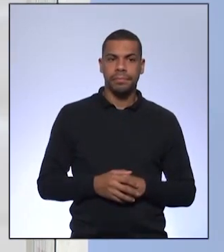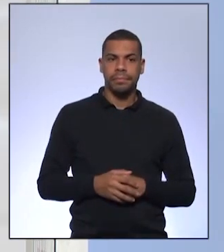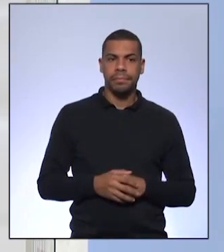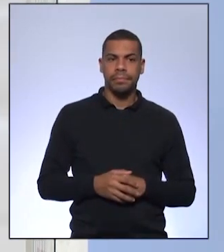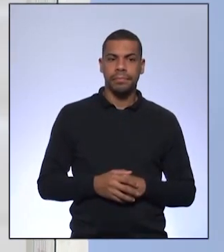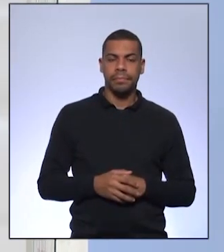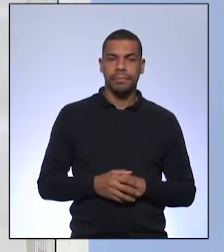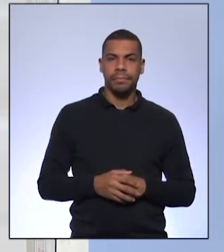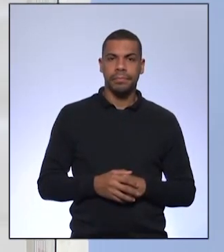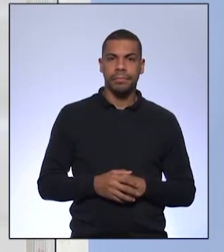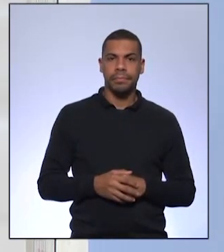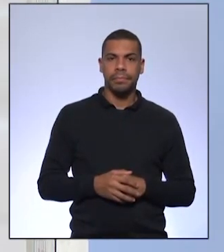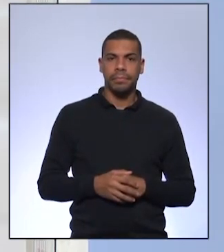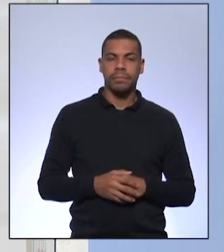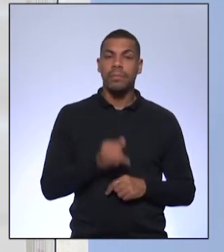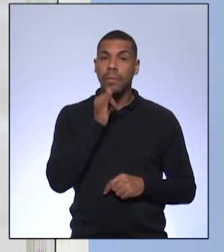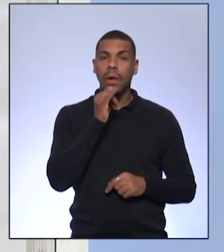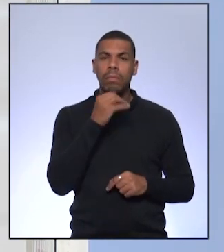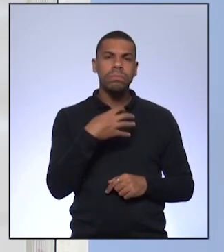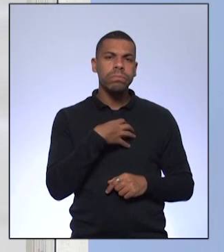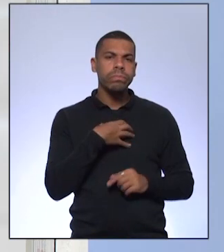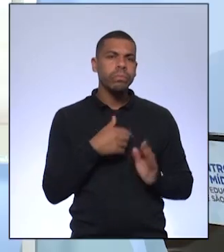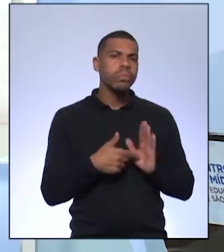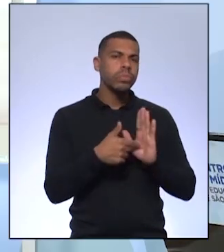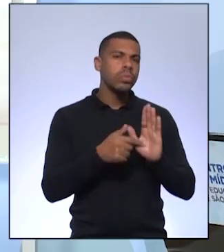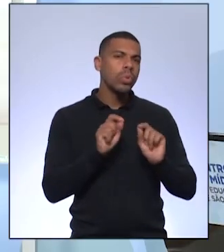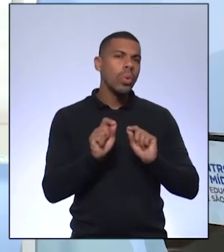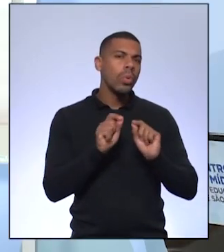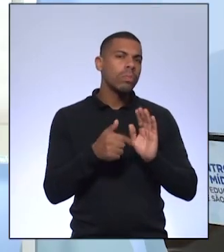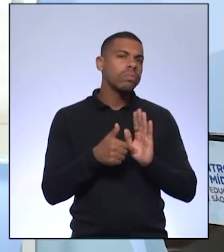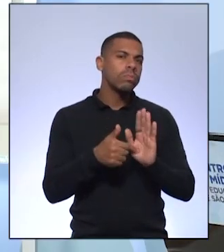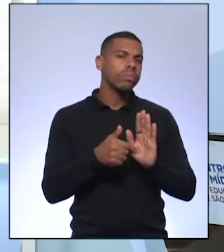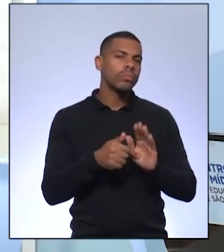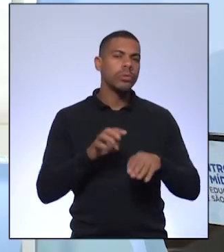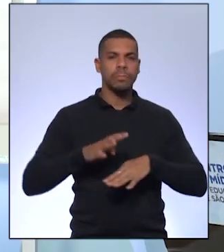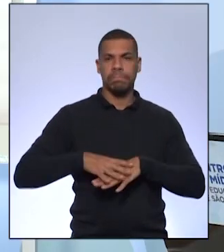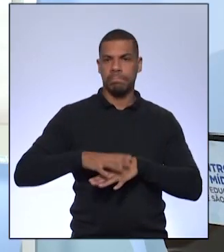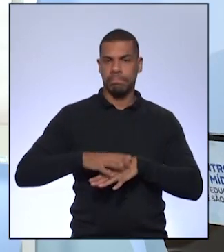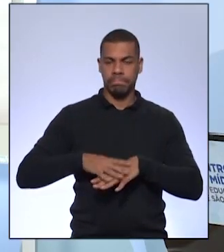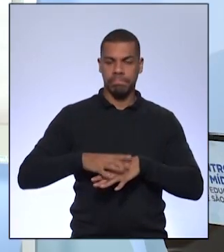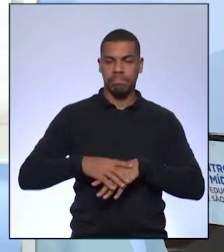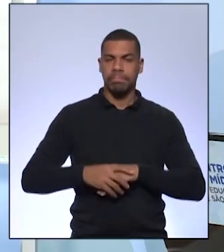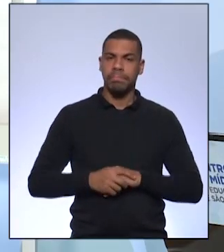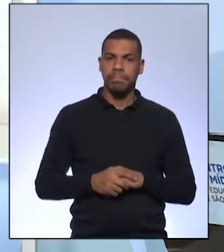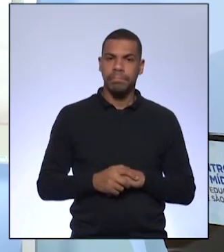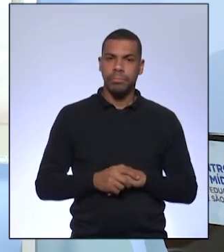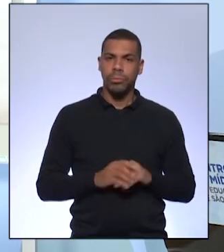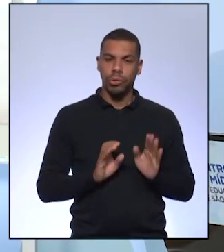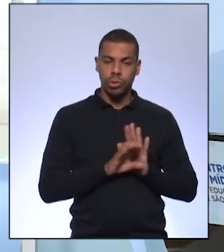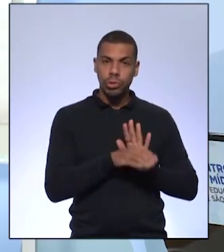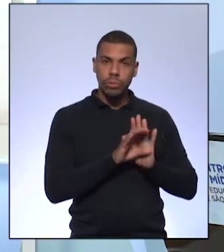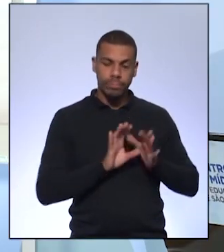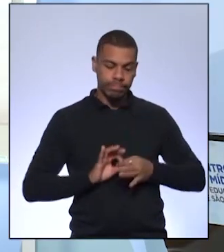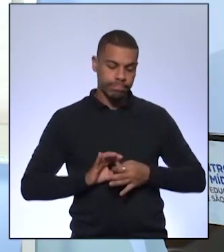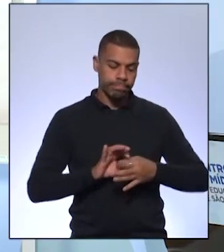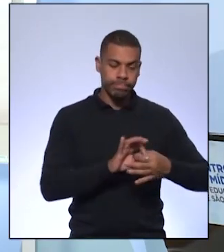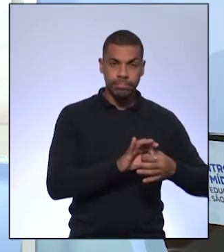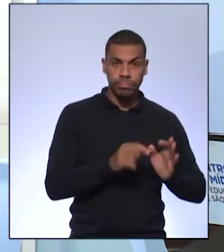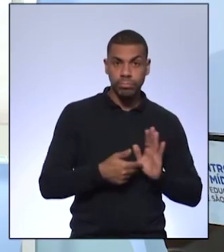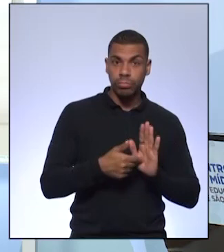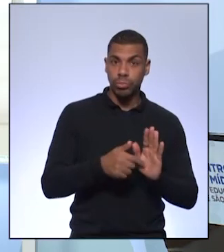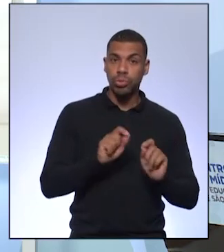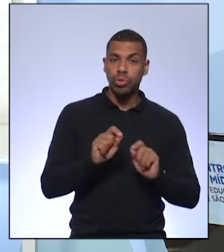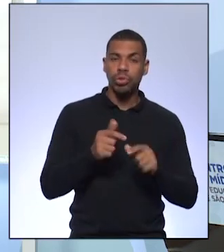Ou seja, é uma forma de você expressar de uma forma contextualizada, de uma forma viva a